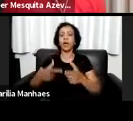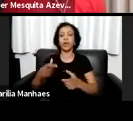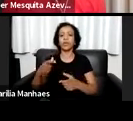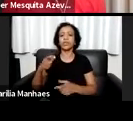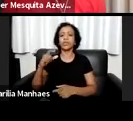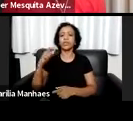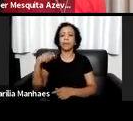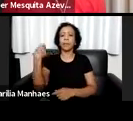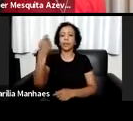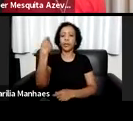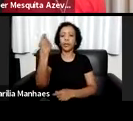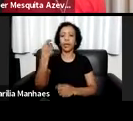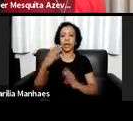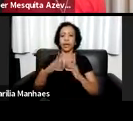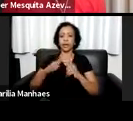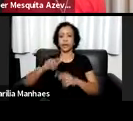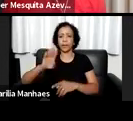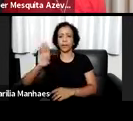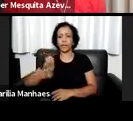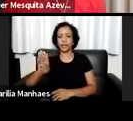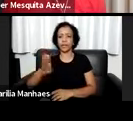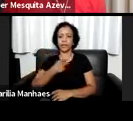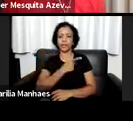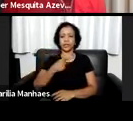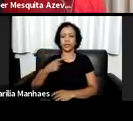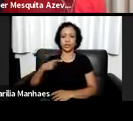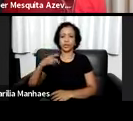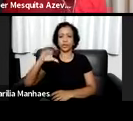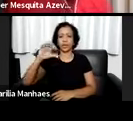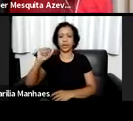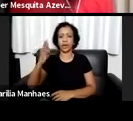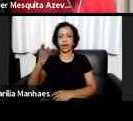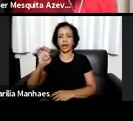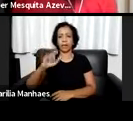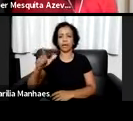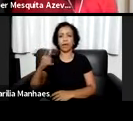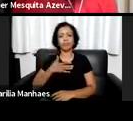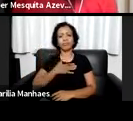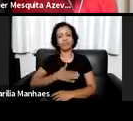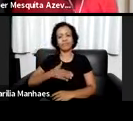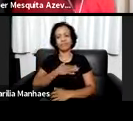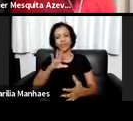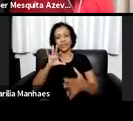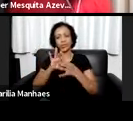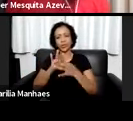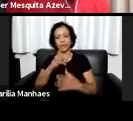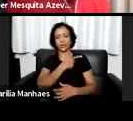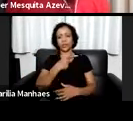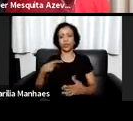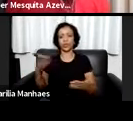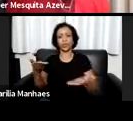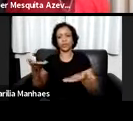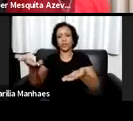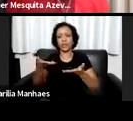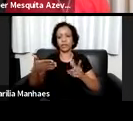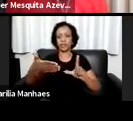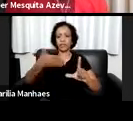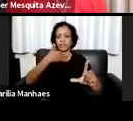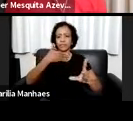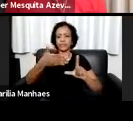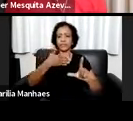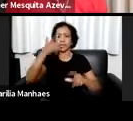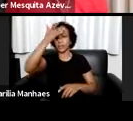Batista Passo da Areia, pastor Cabral, que maravilha, meu irmão, está conosco. E bem-vindo, temos gente de tantos